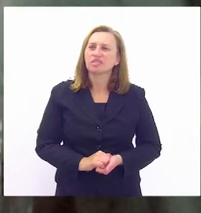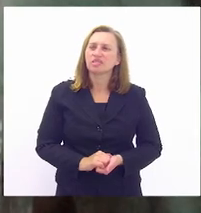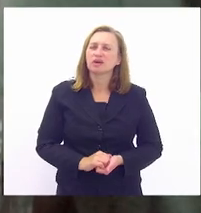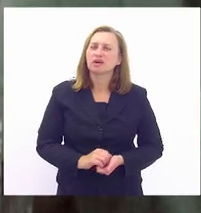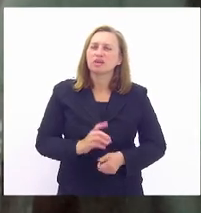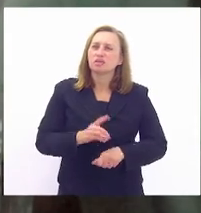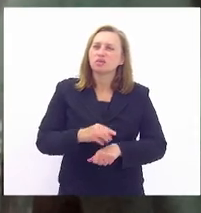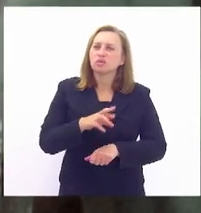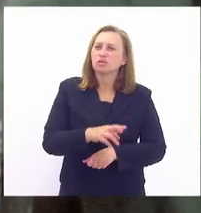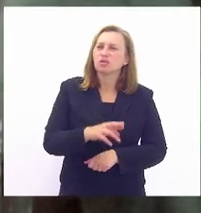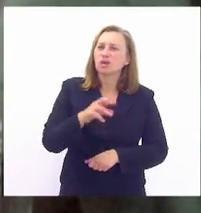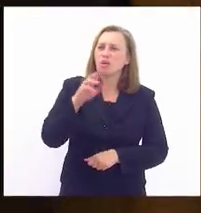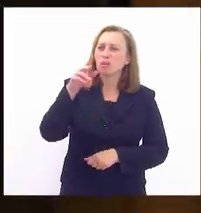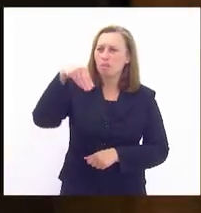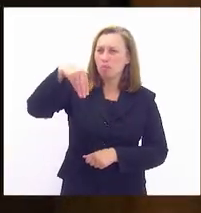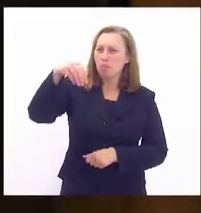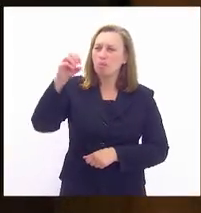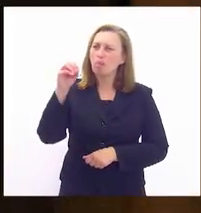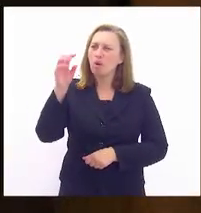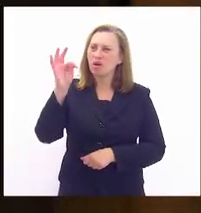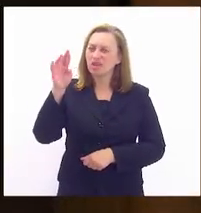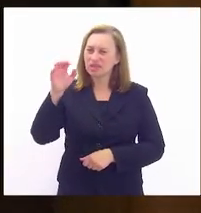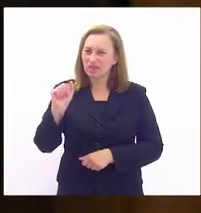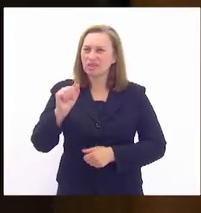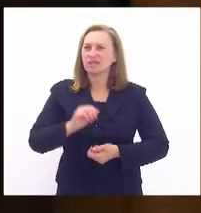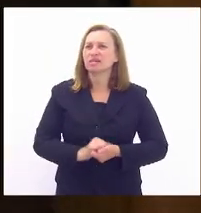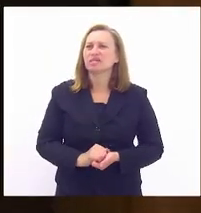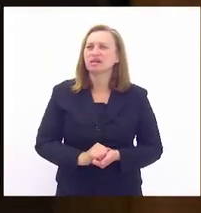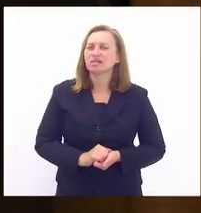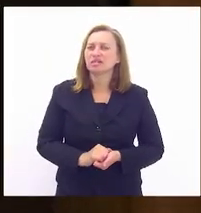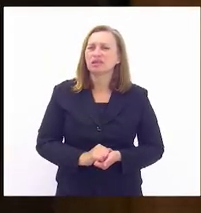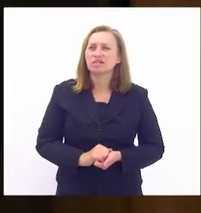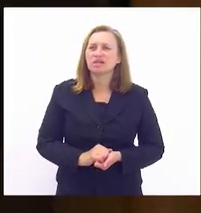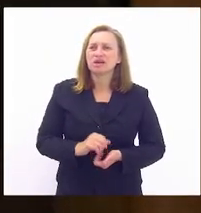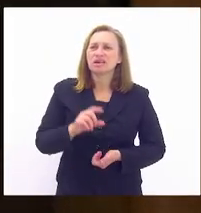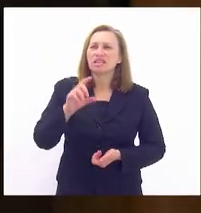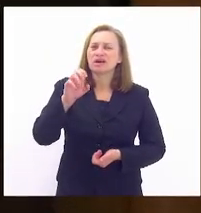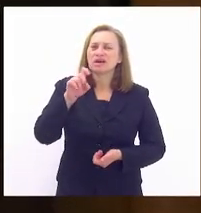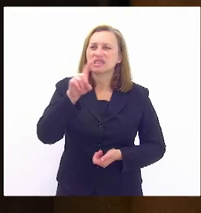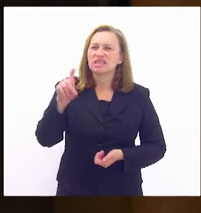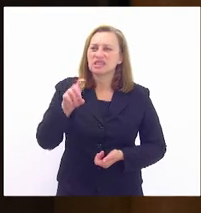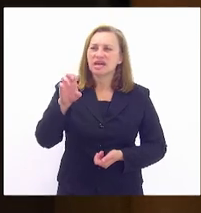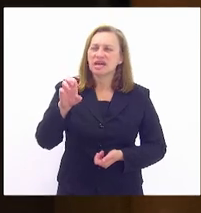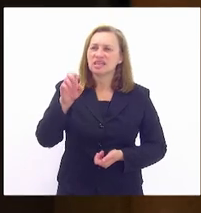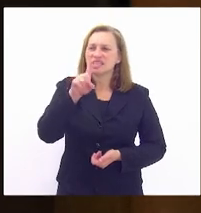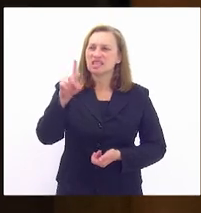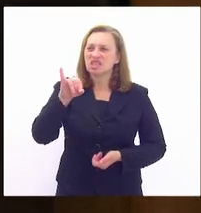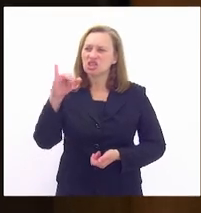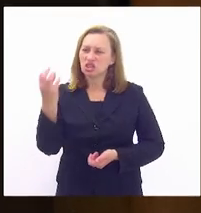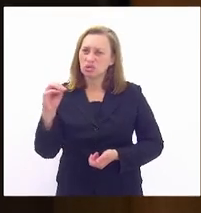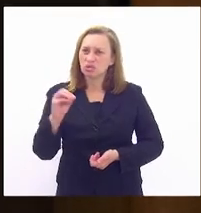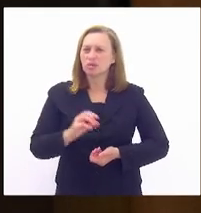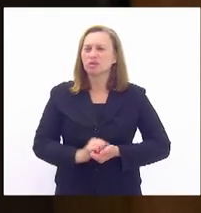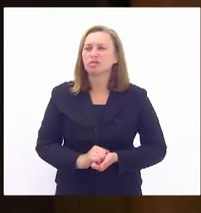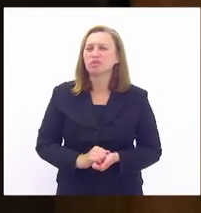Doutora Mota, representante do pessoal ICEP. Zezinho do MEP.